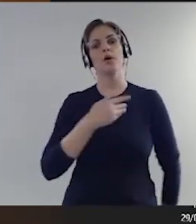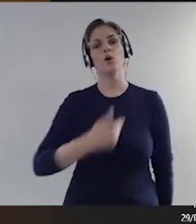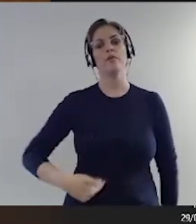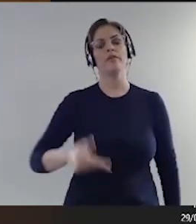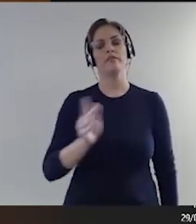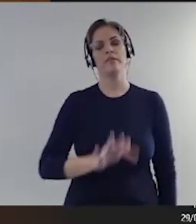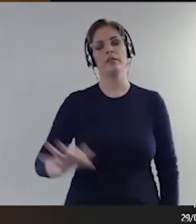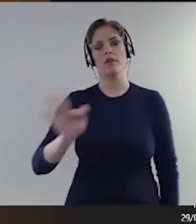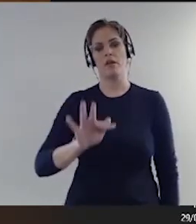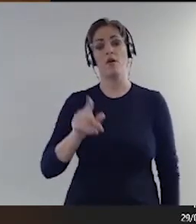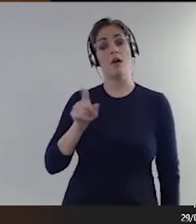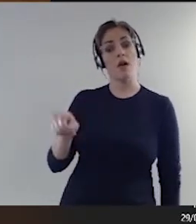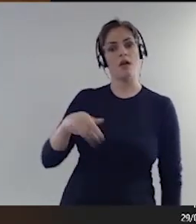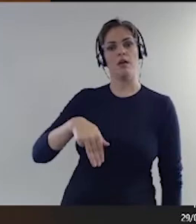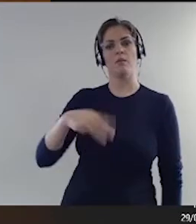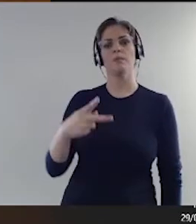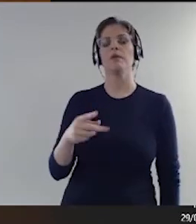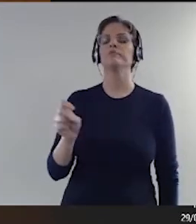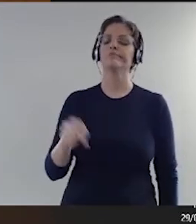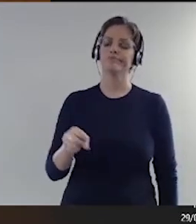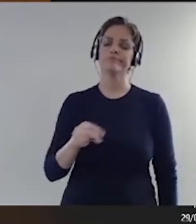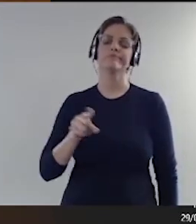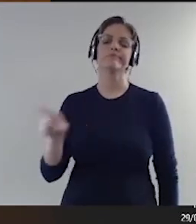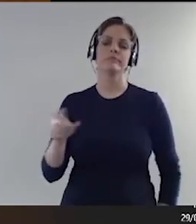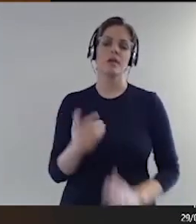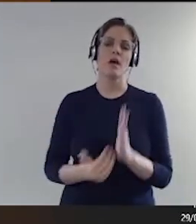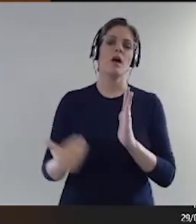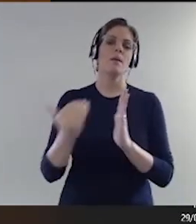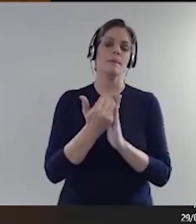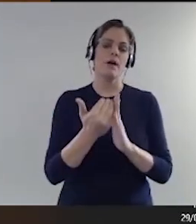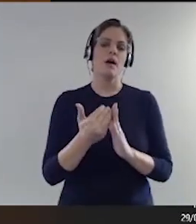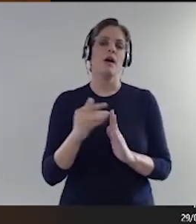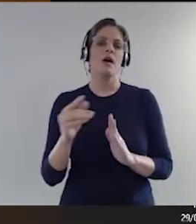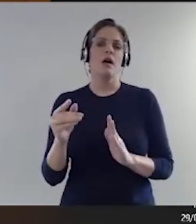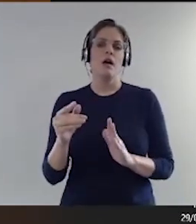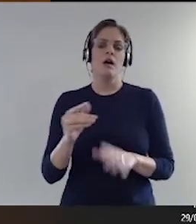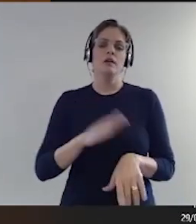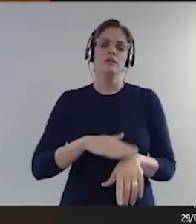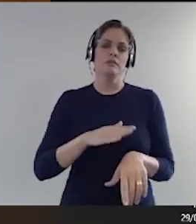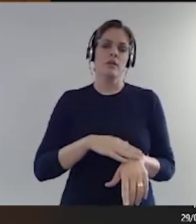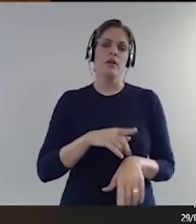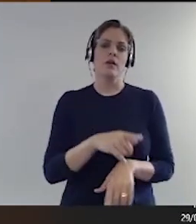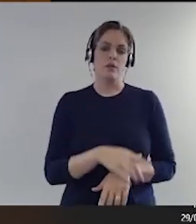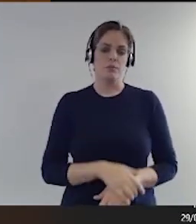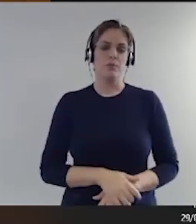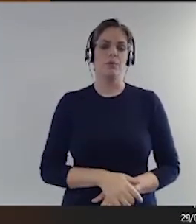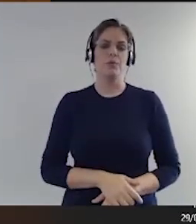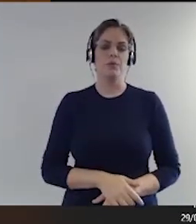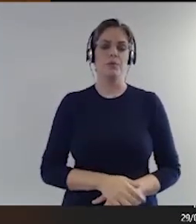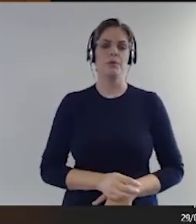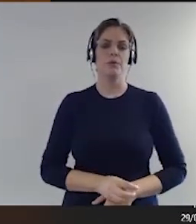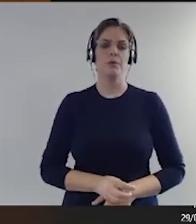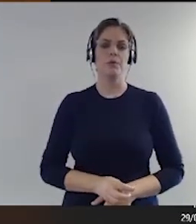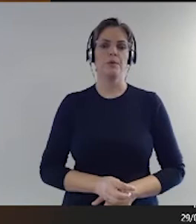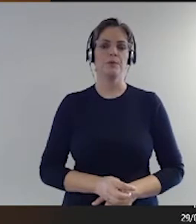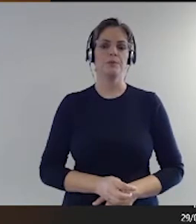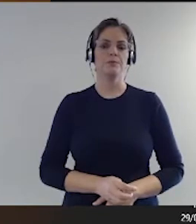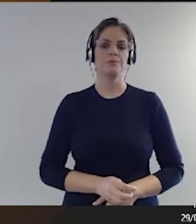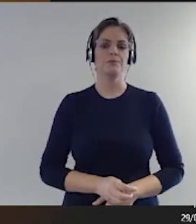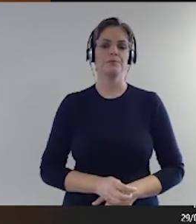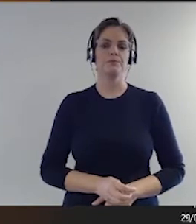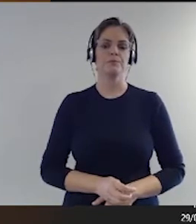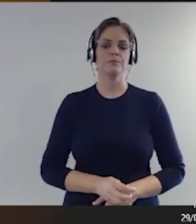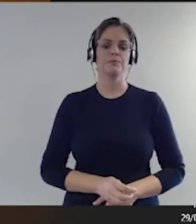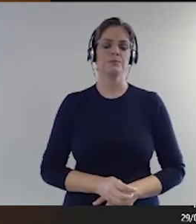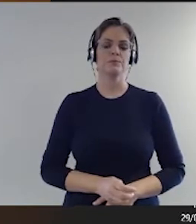medida provisória, sim, que estabeleceu uma ampliação da vacatio legis em detrimento